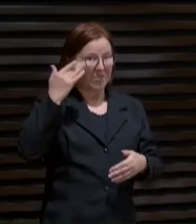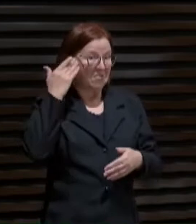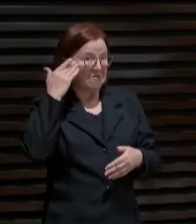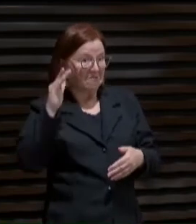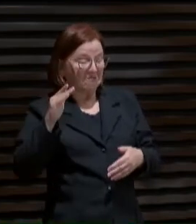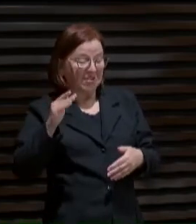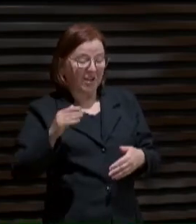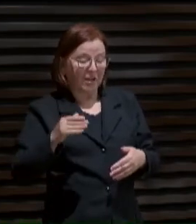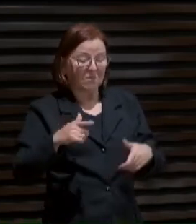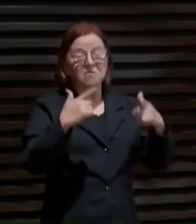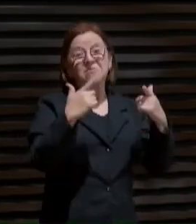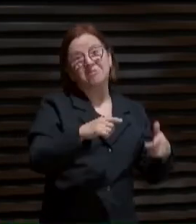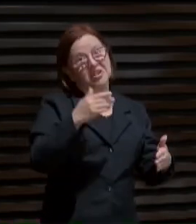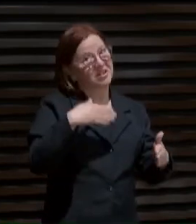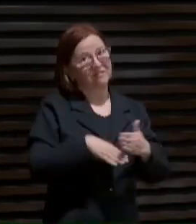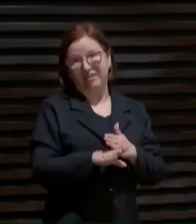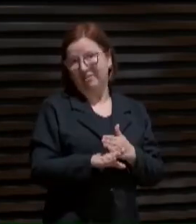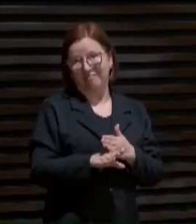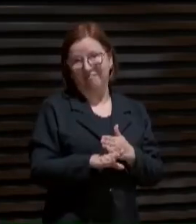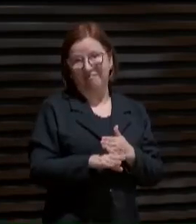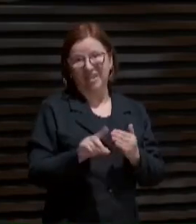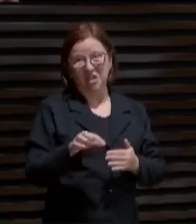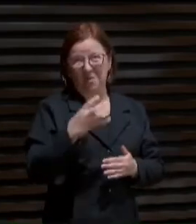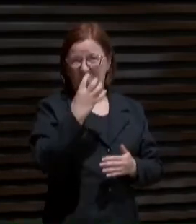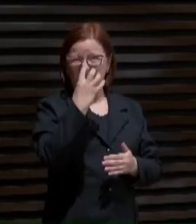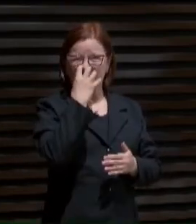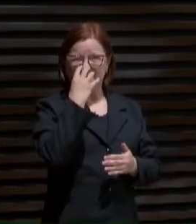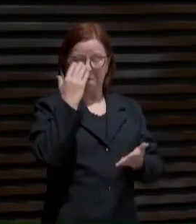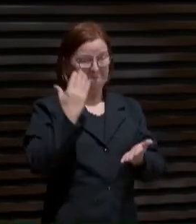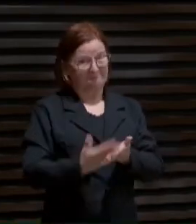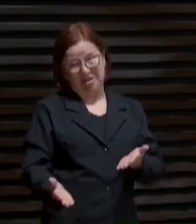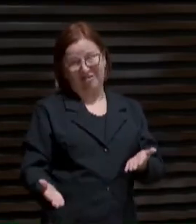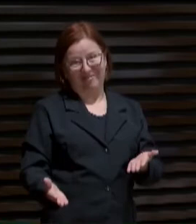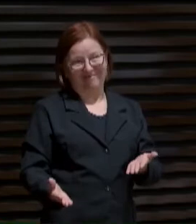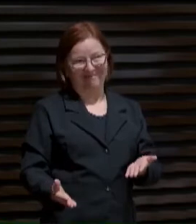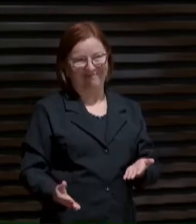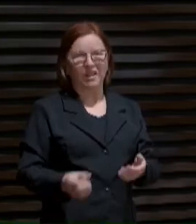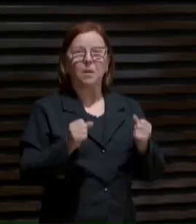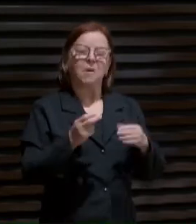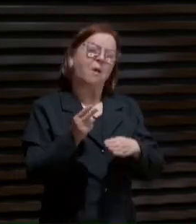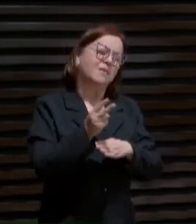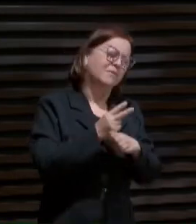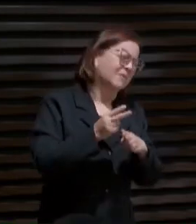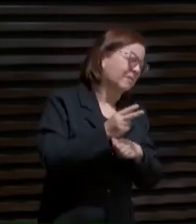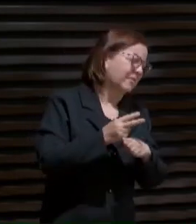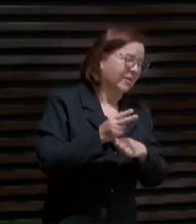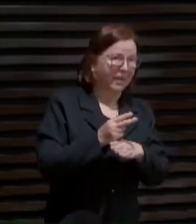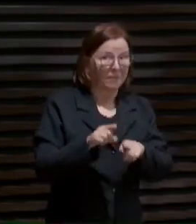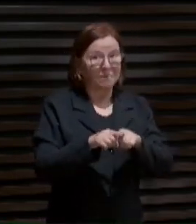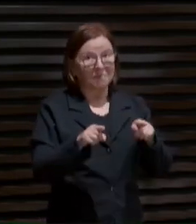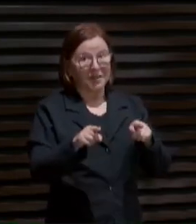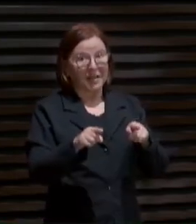cachorro perdido na mudança e ele pode procurar uma série de coisas mas realmente nos seus ter